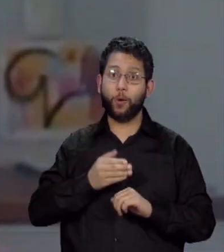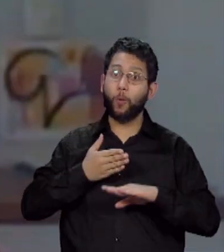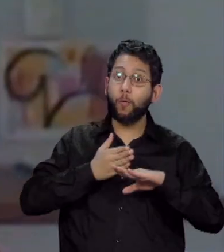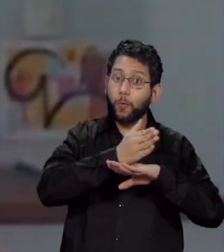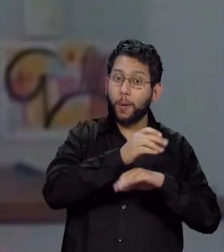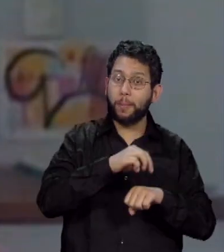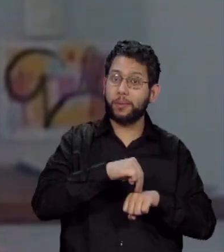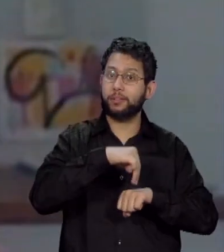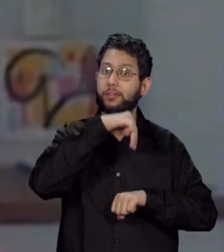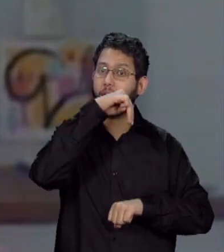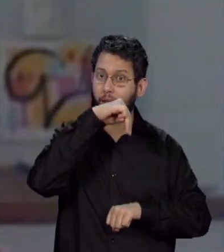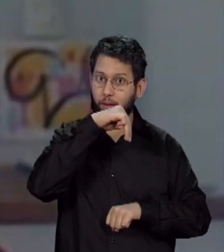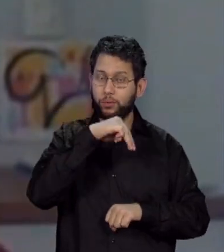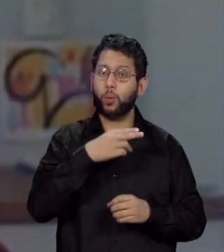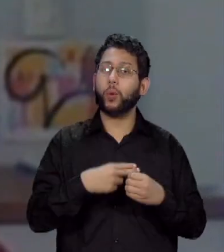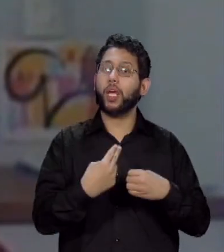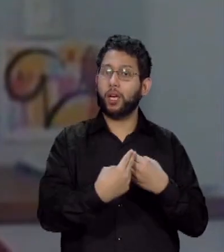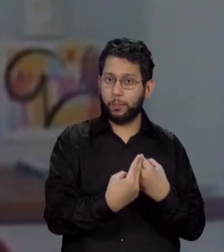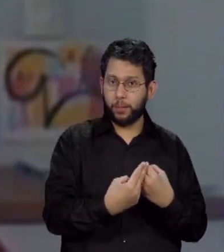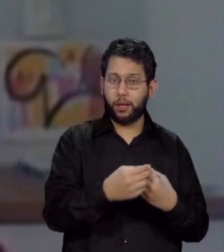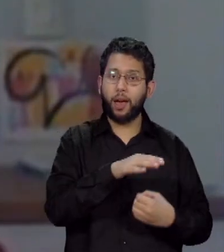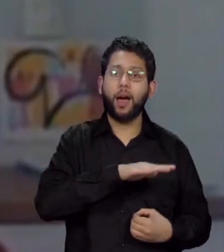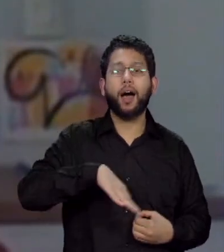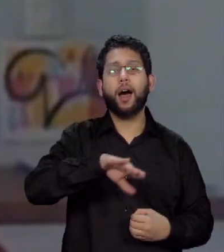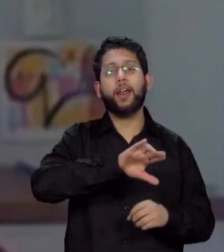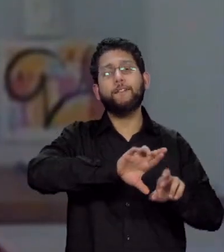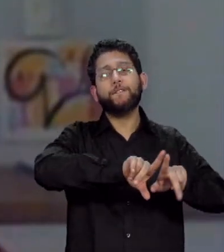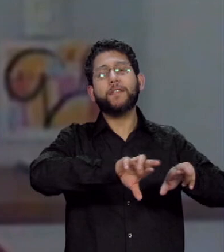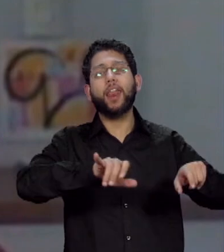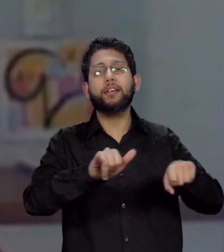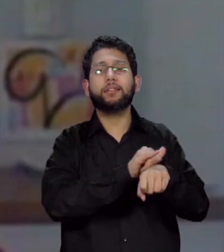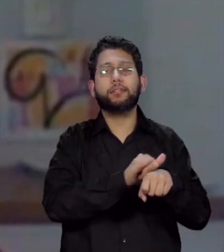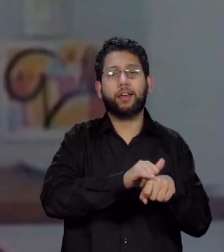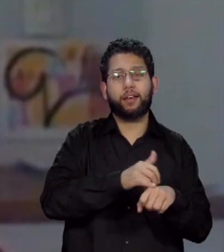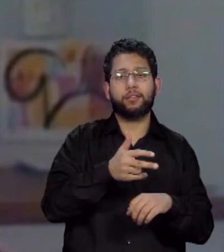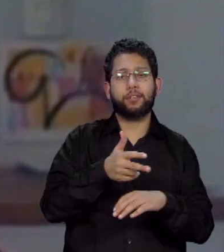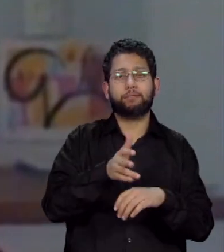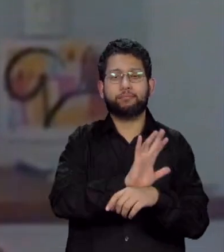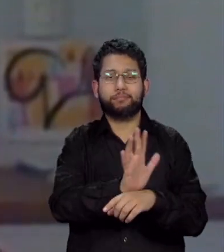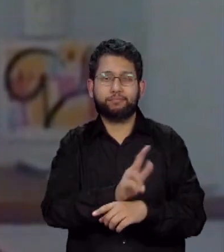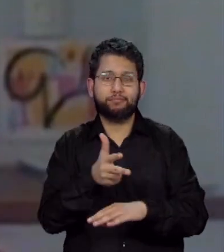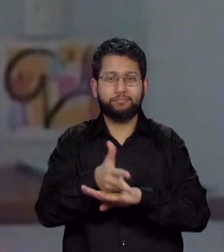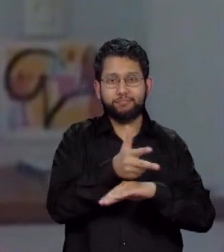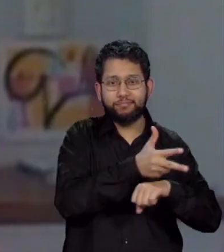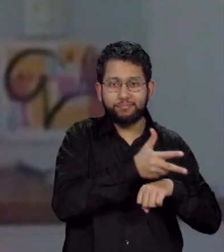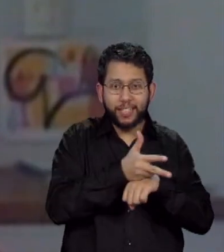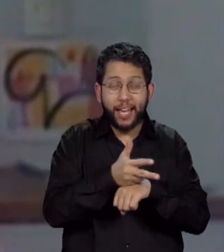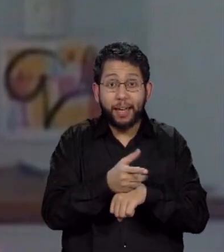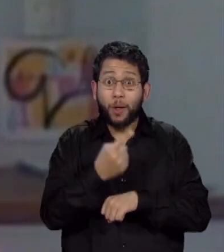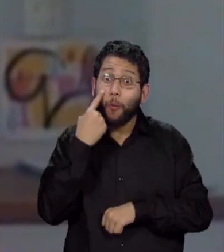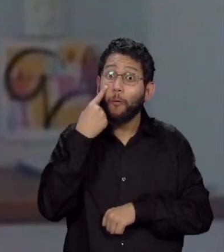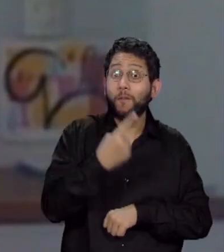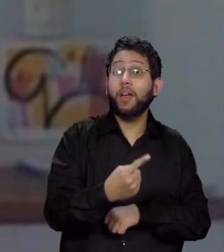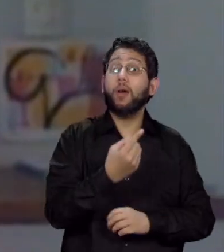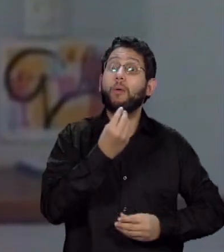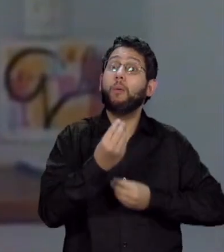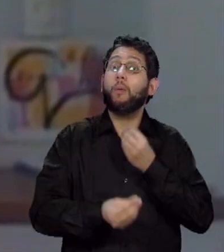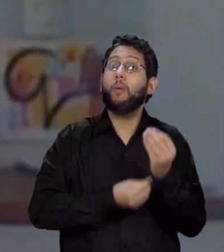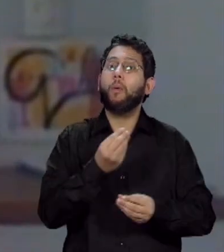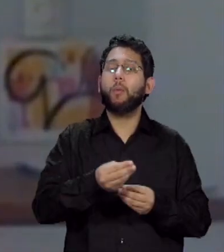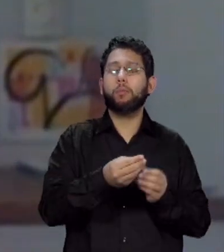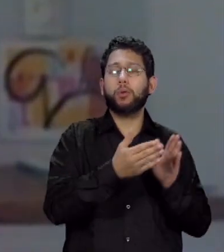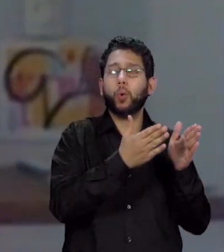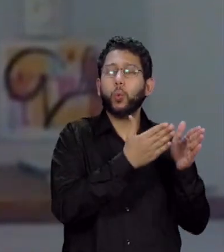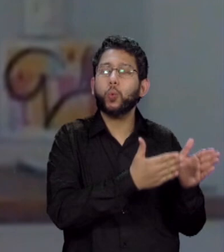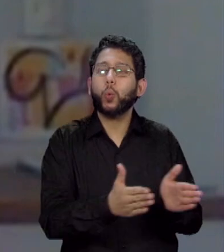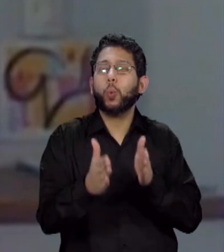em multimeios na própria Unicamp, em que eu pudesse ter esse mergulho, né, nesse olhar mais industrial, mais sobre como